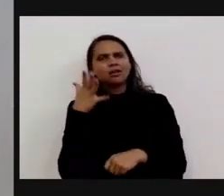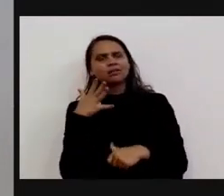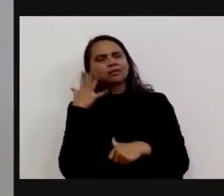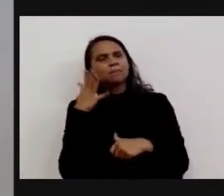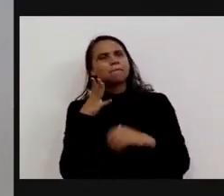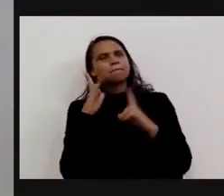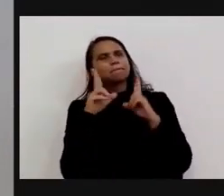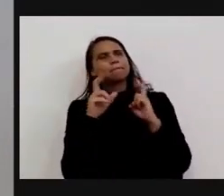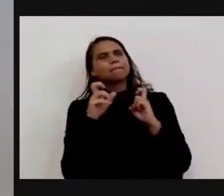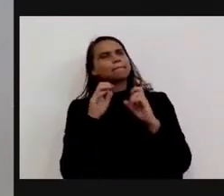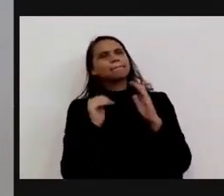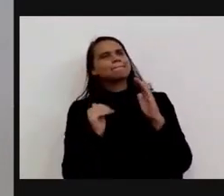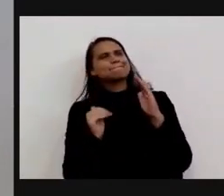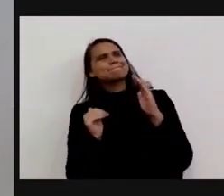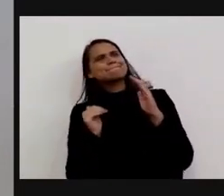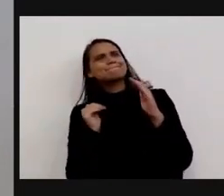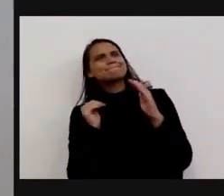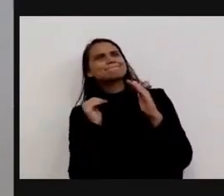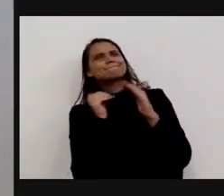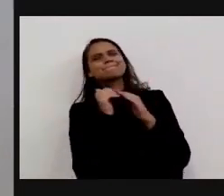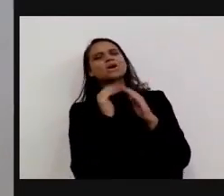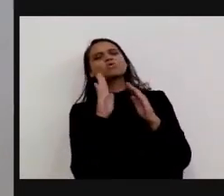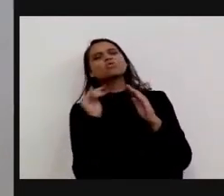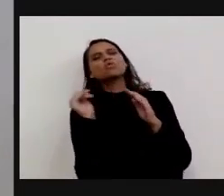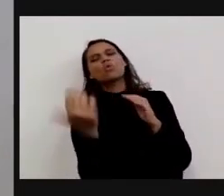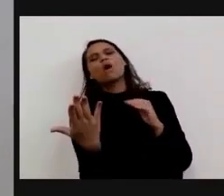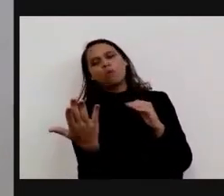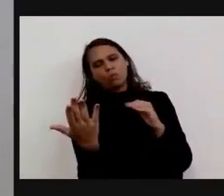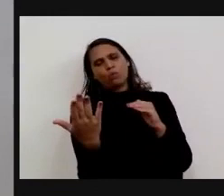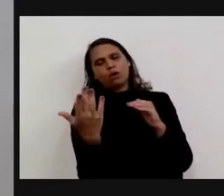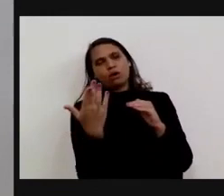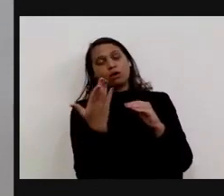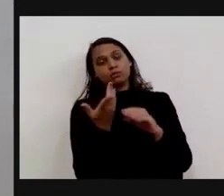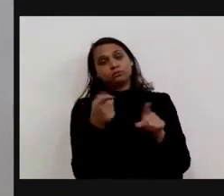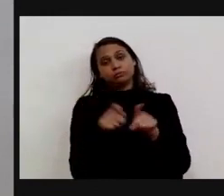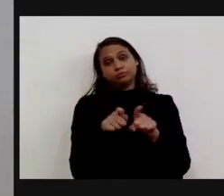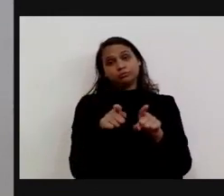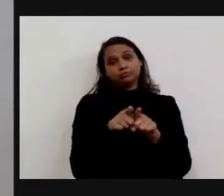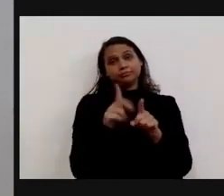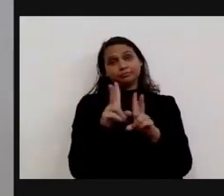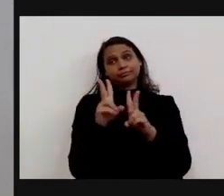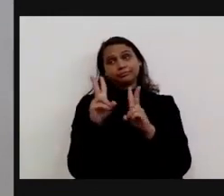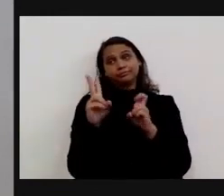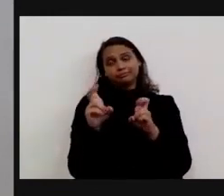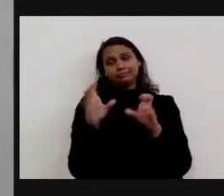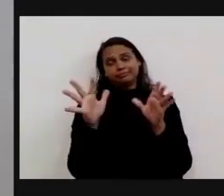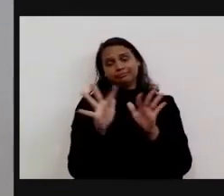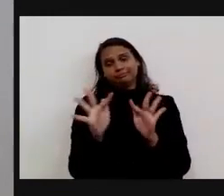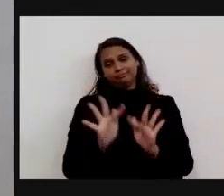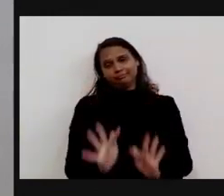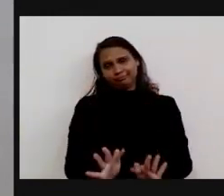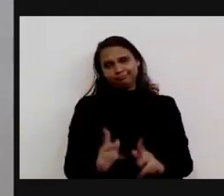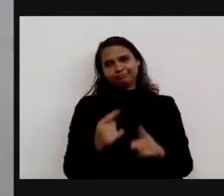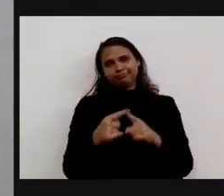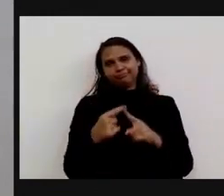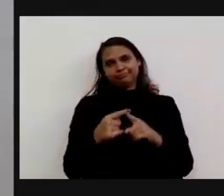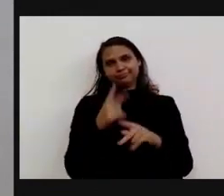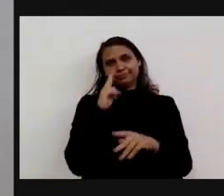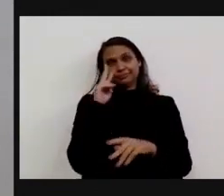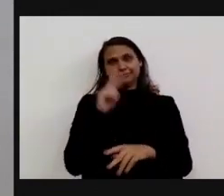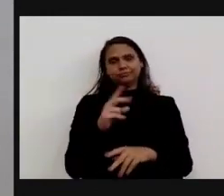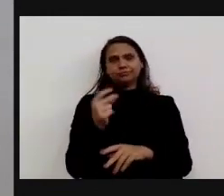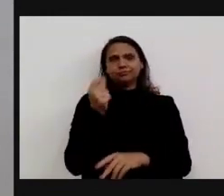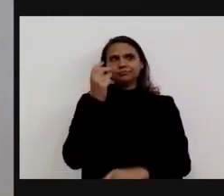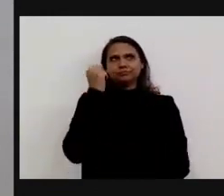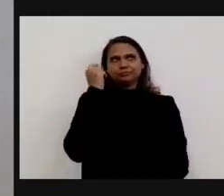até que ponto é E aí puxando para esse lado também da felicidade porque a visão antiga